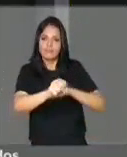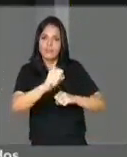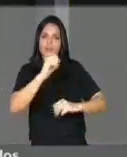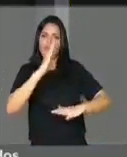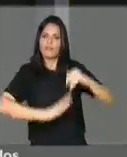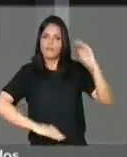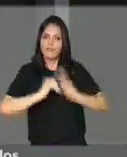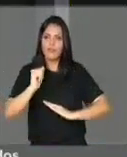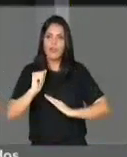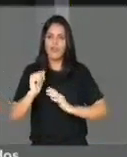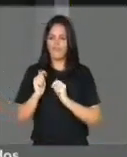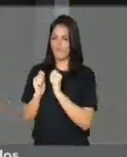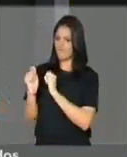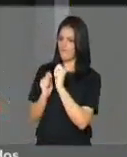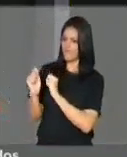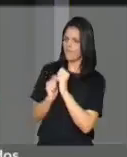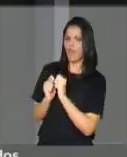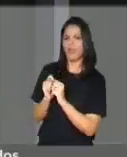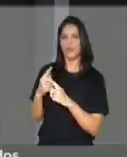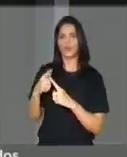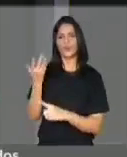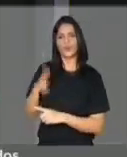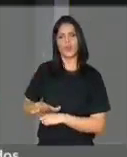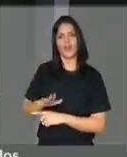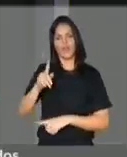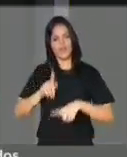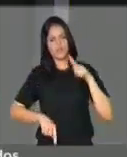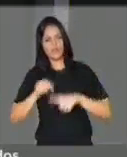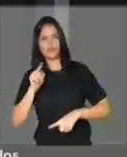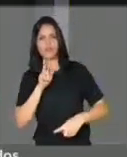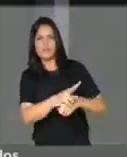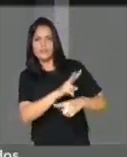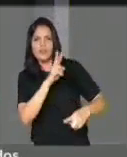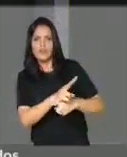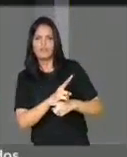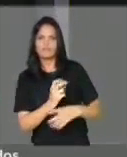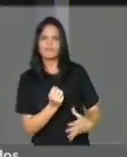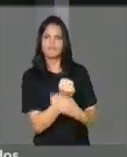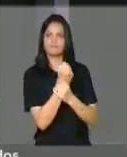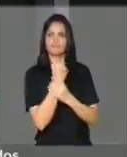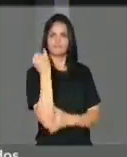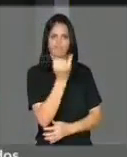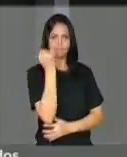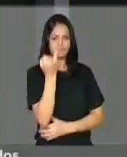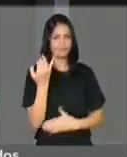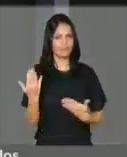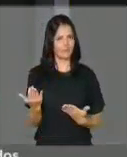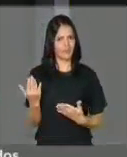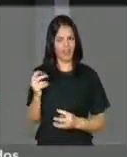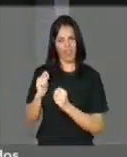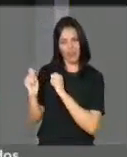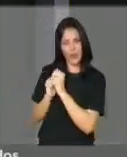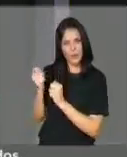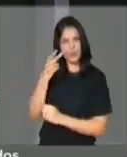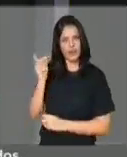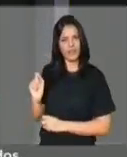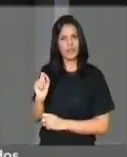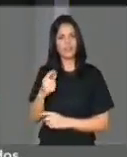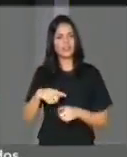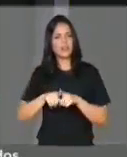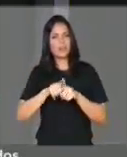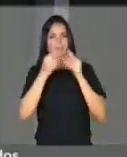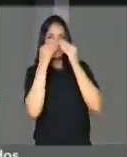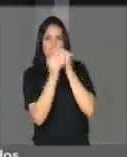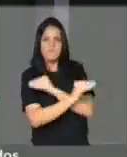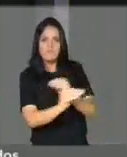economia inescrupulosa no que diz respeito a itens importantes de segurança, o descaso para com o bem-estar das